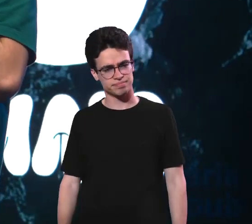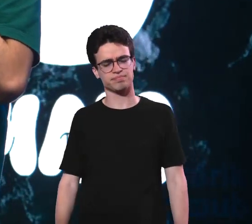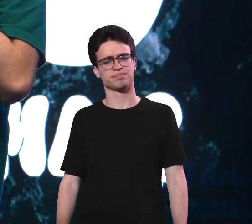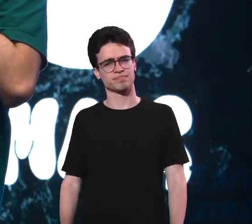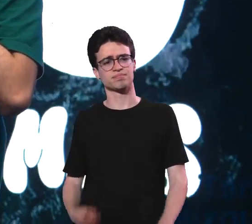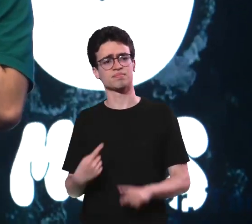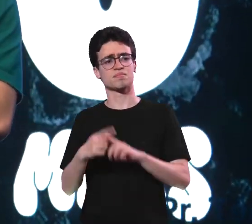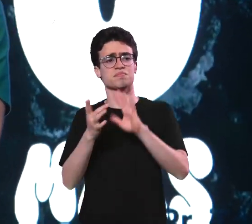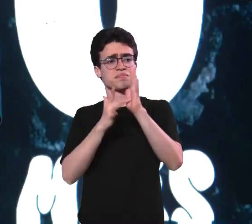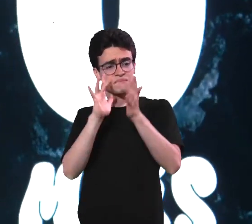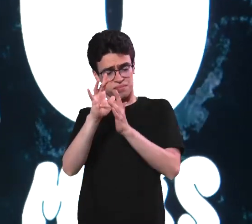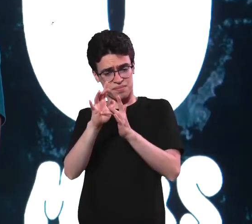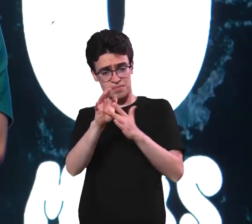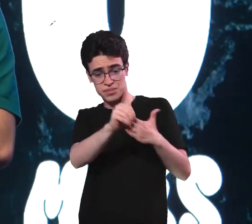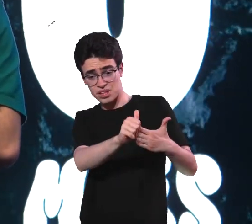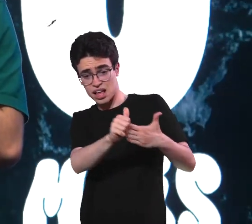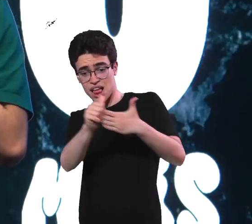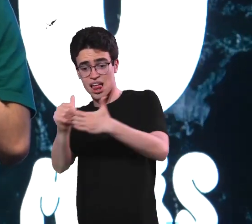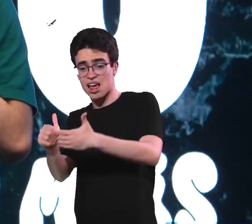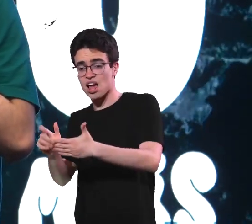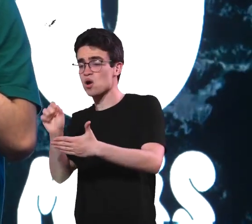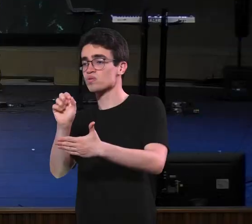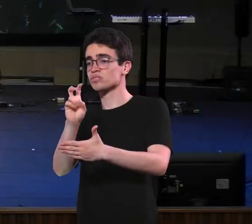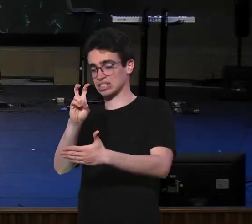Jesus quer te levar 500 metros a mais.